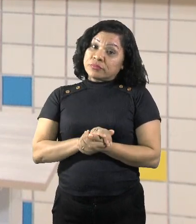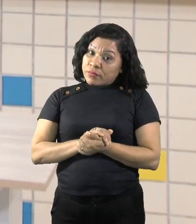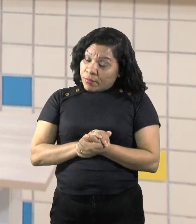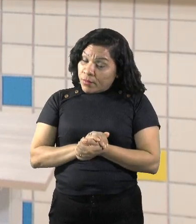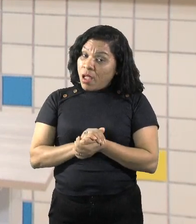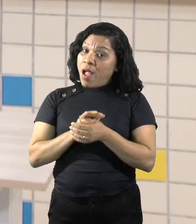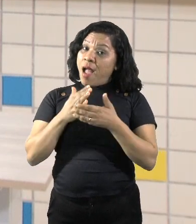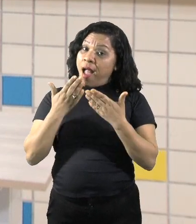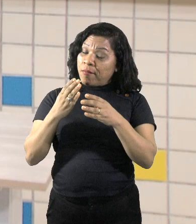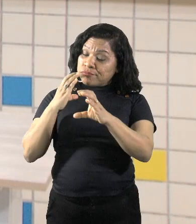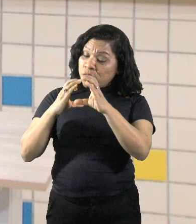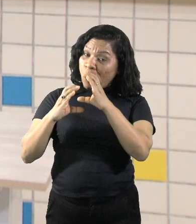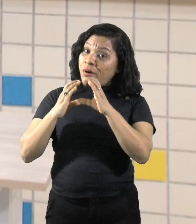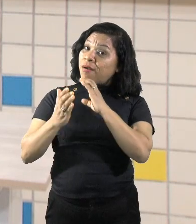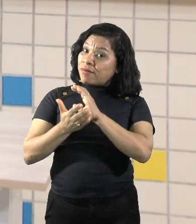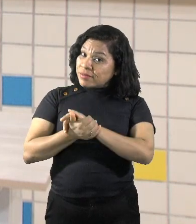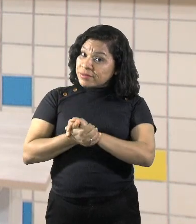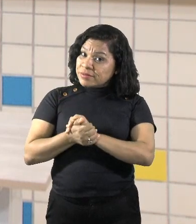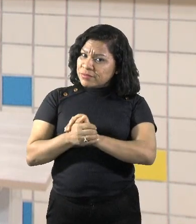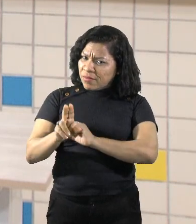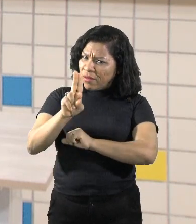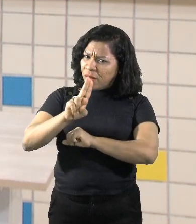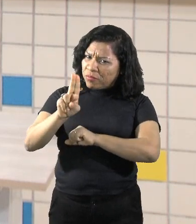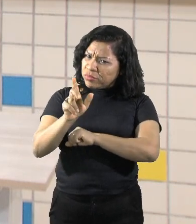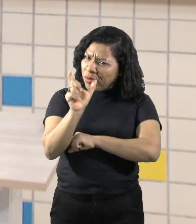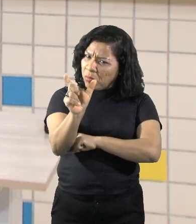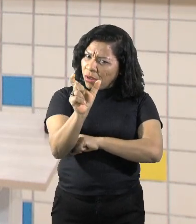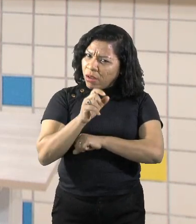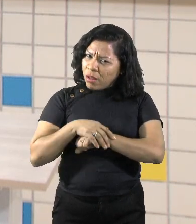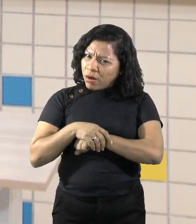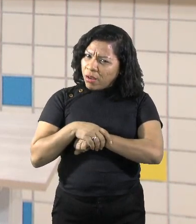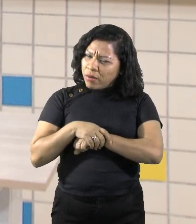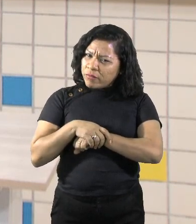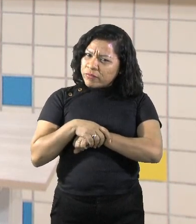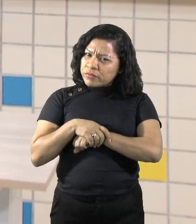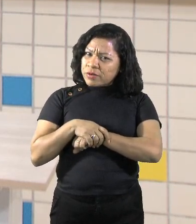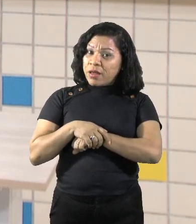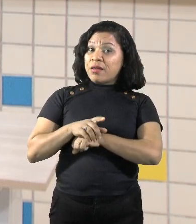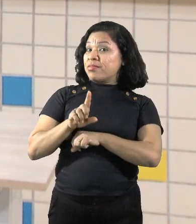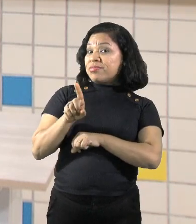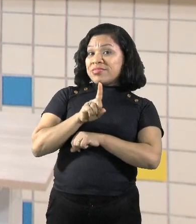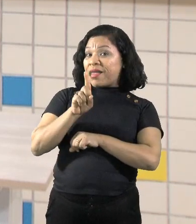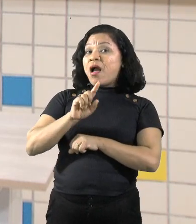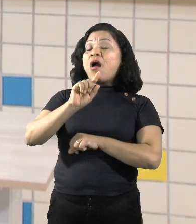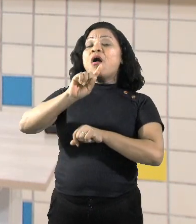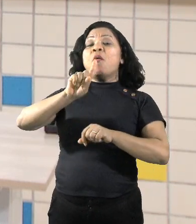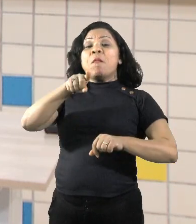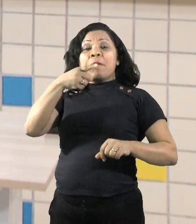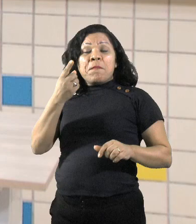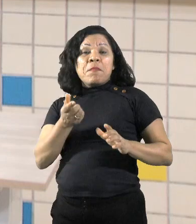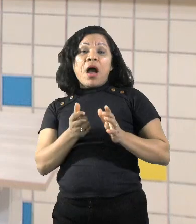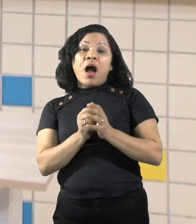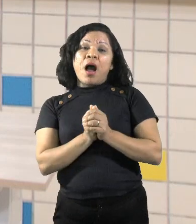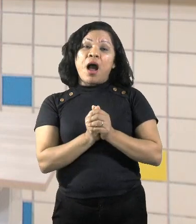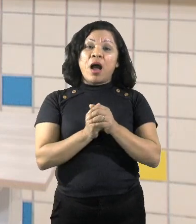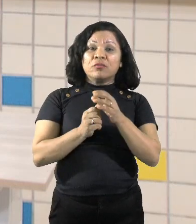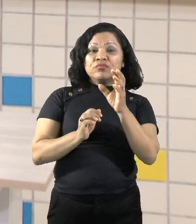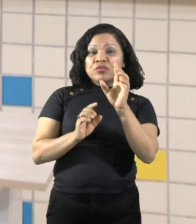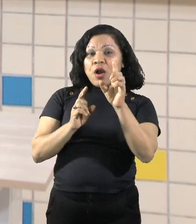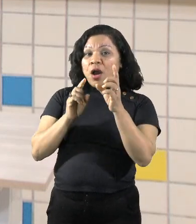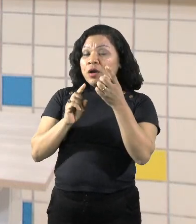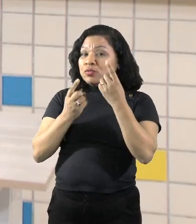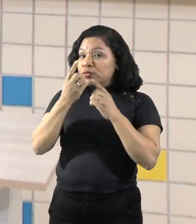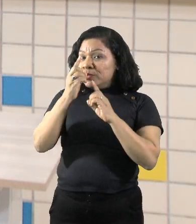comunicação também. Ele usou palavras? Não, mas ele usou gestos, e esses gestos é chamado também de